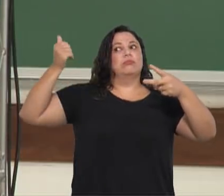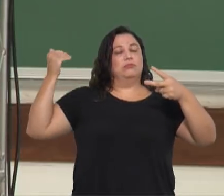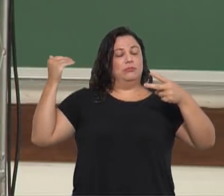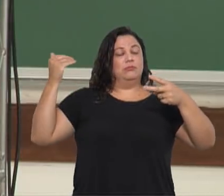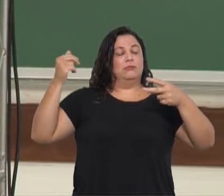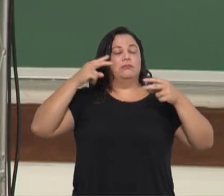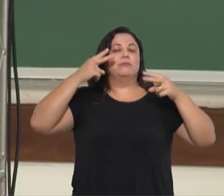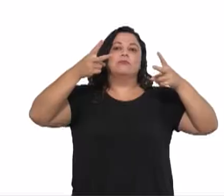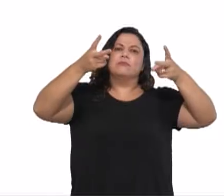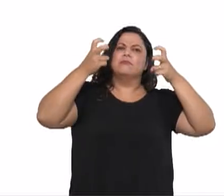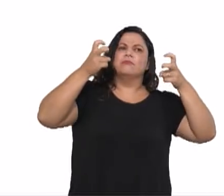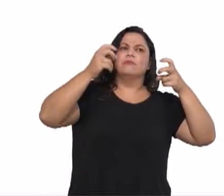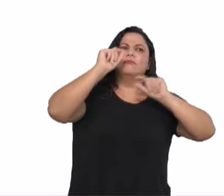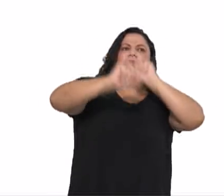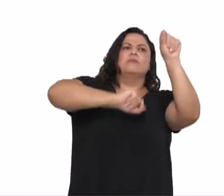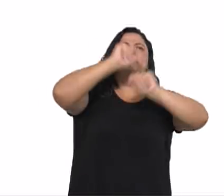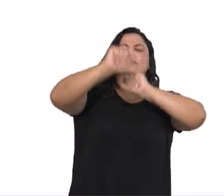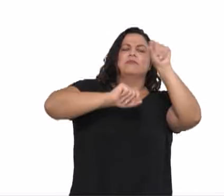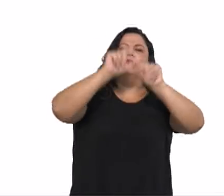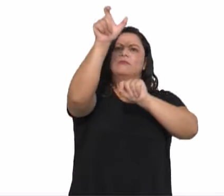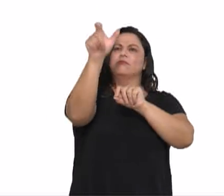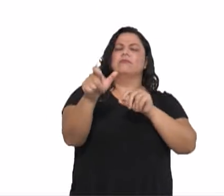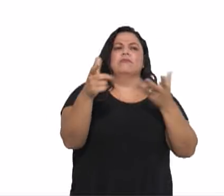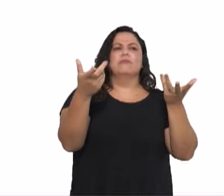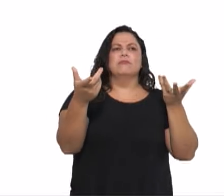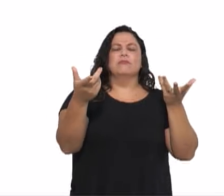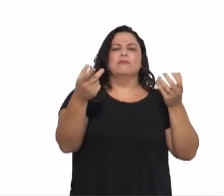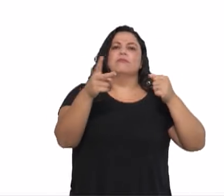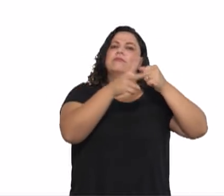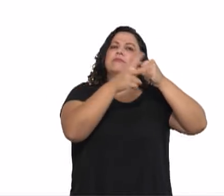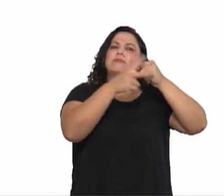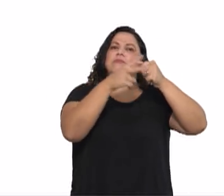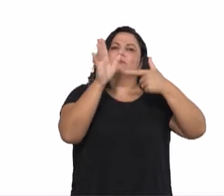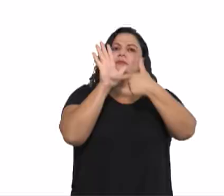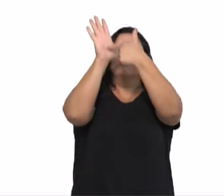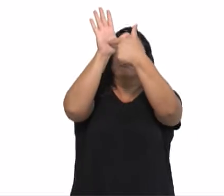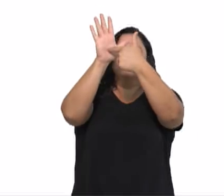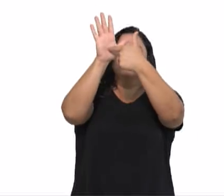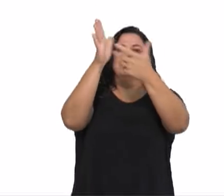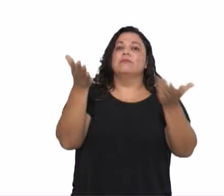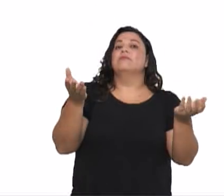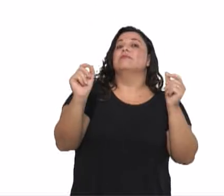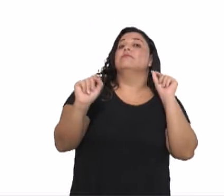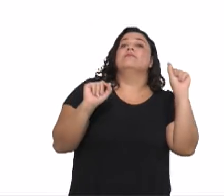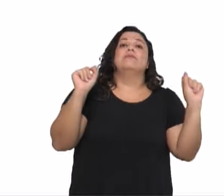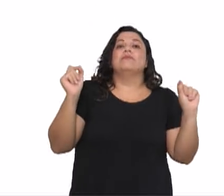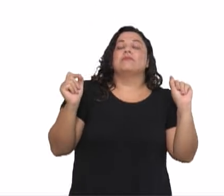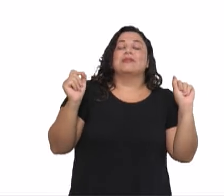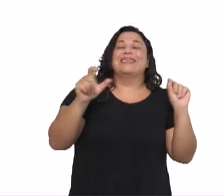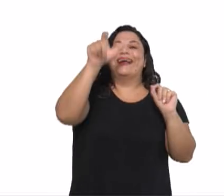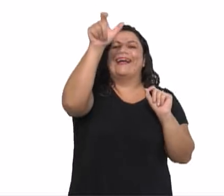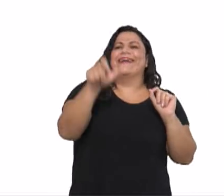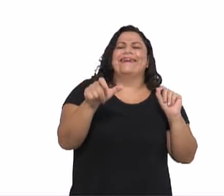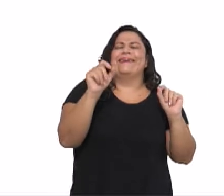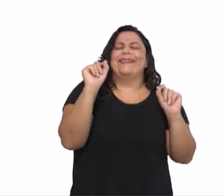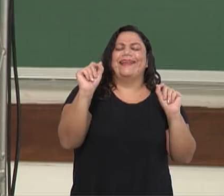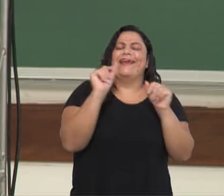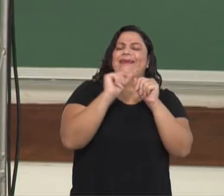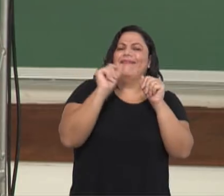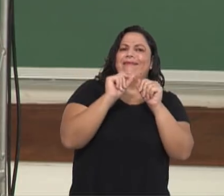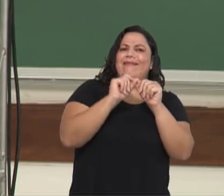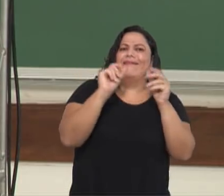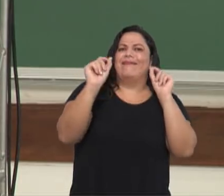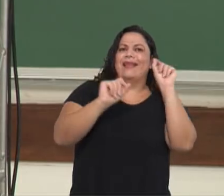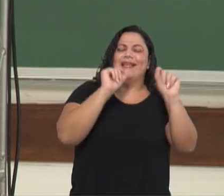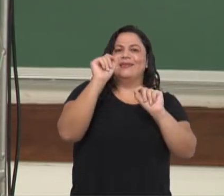Quais são os sujeitos dos verbos em destaque? Fez e passou. Quem fez, quem